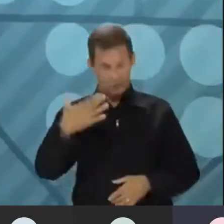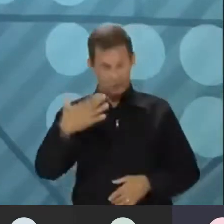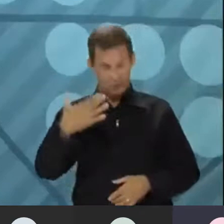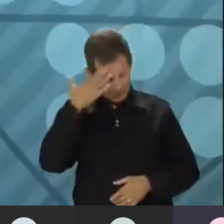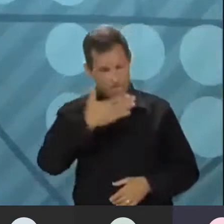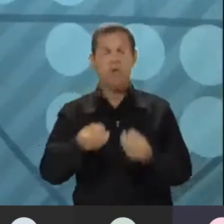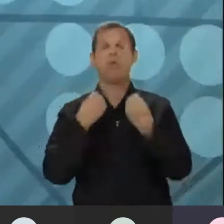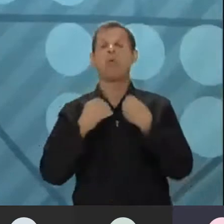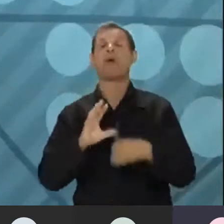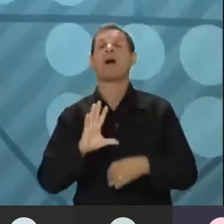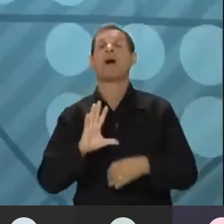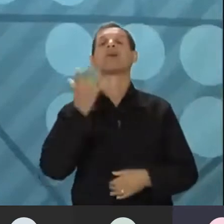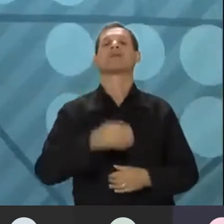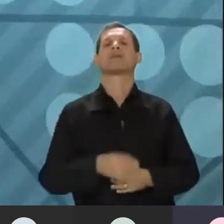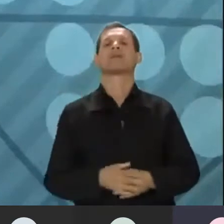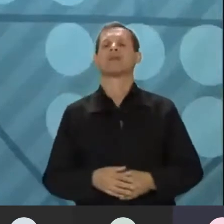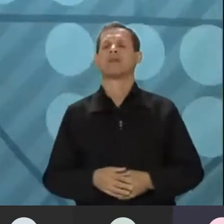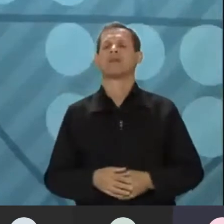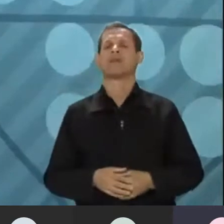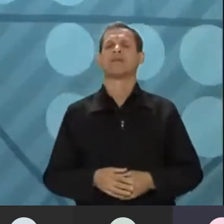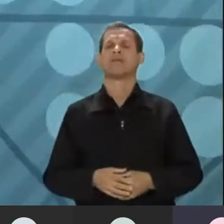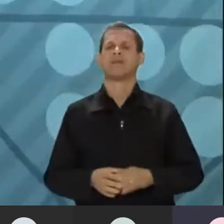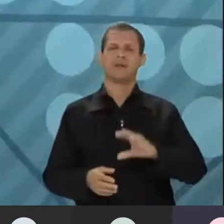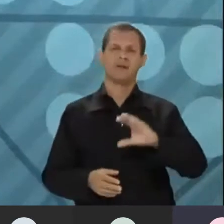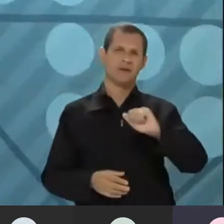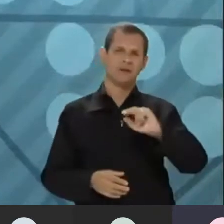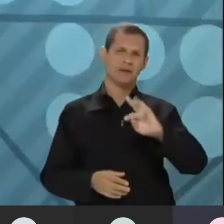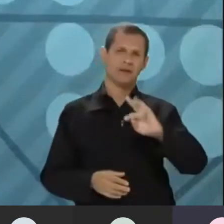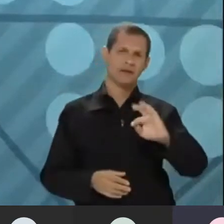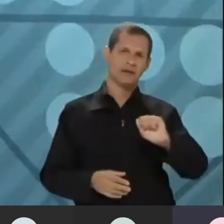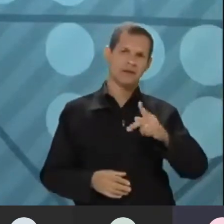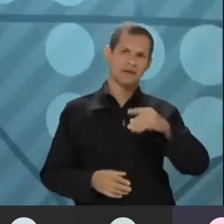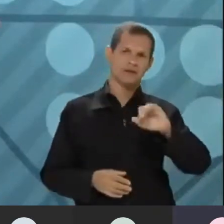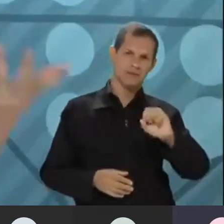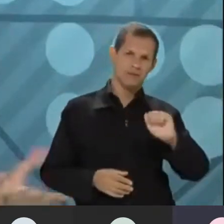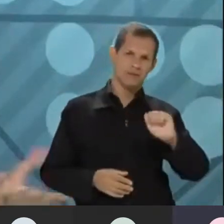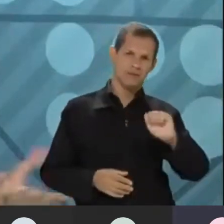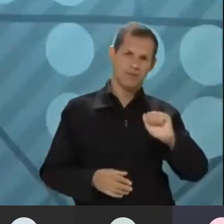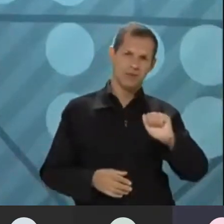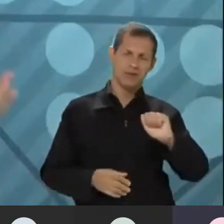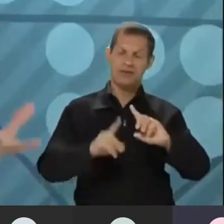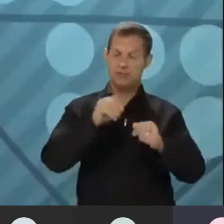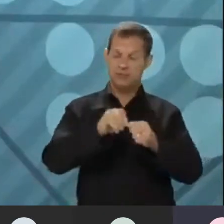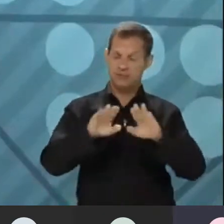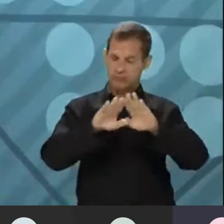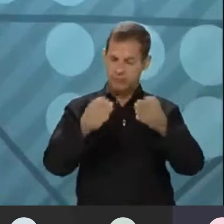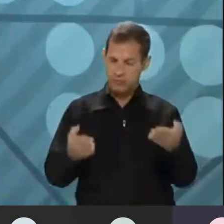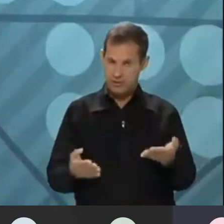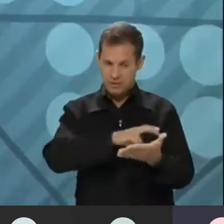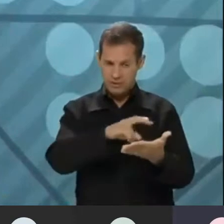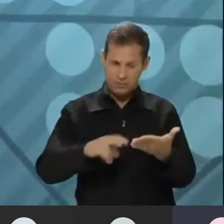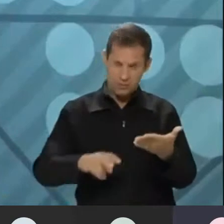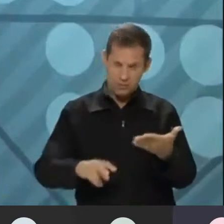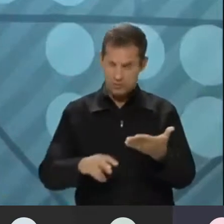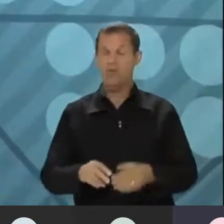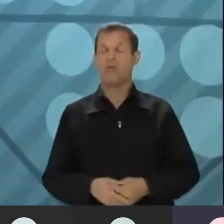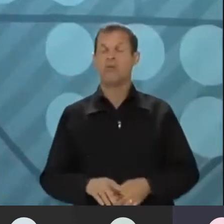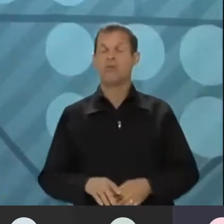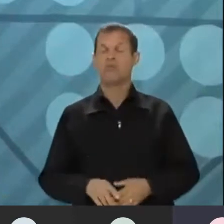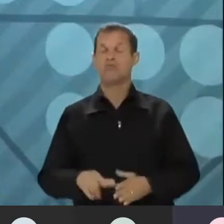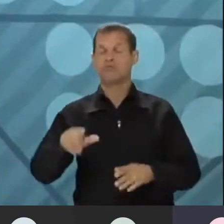gente entender um pouco como que a gente utiliza a carta psicrométrica. Depois eu vou fazer na mesa com uma carta impressa, que é o que você tem que